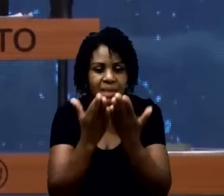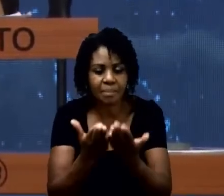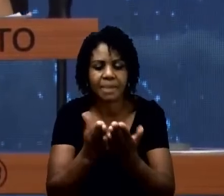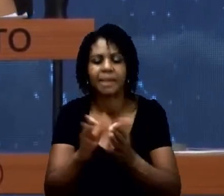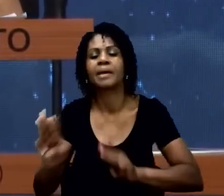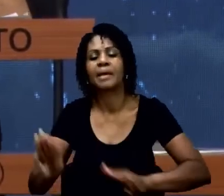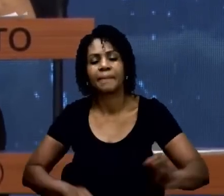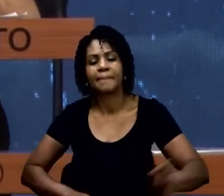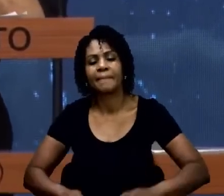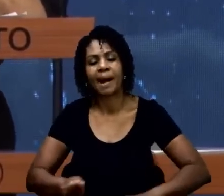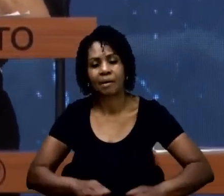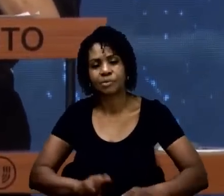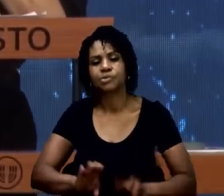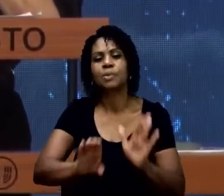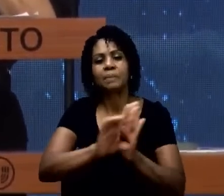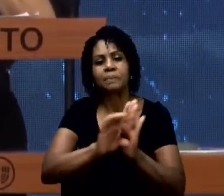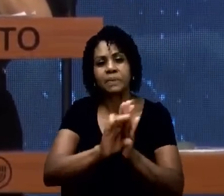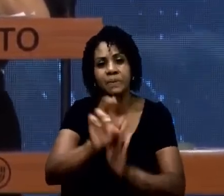Marcos 5.